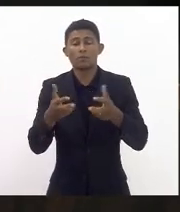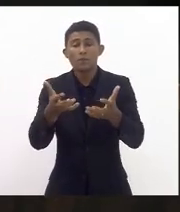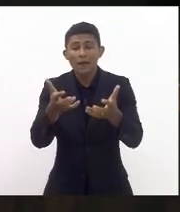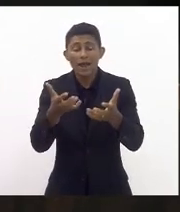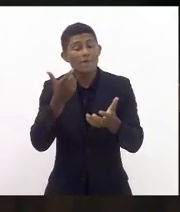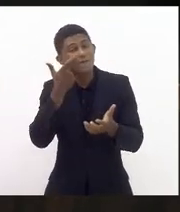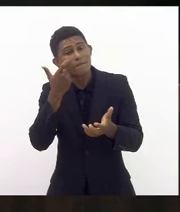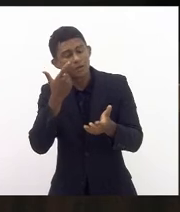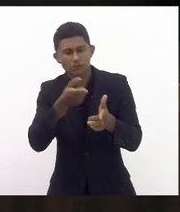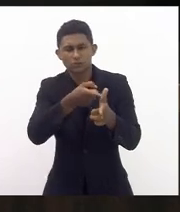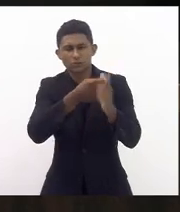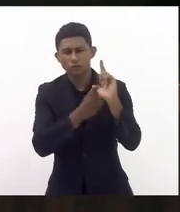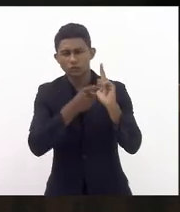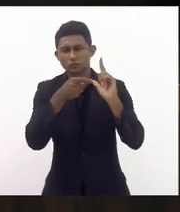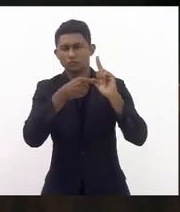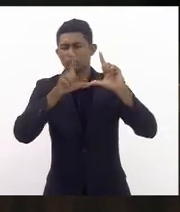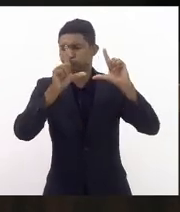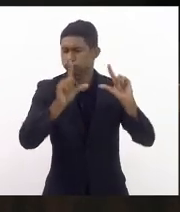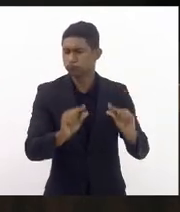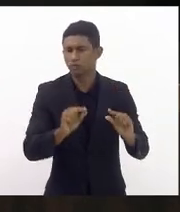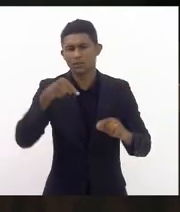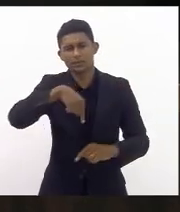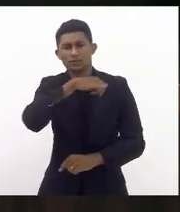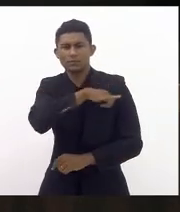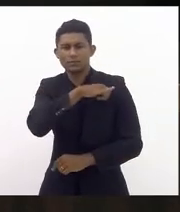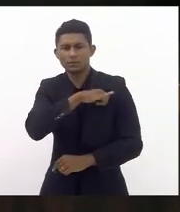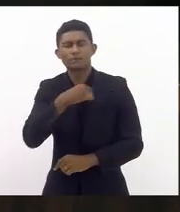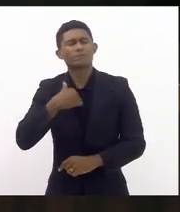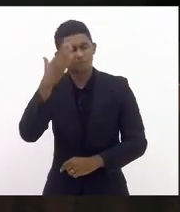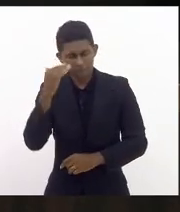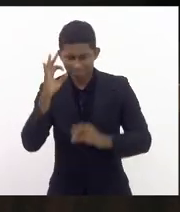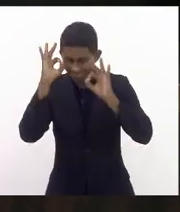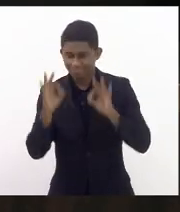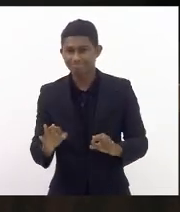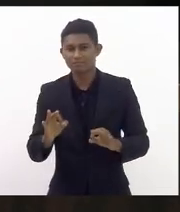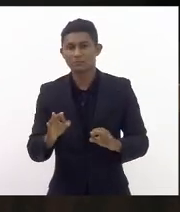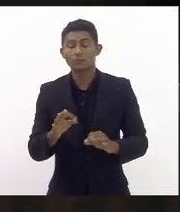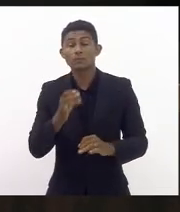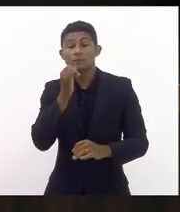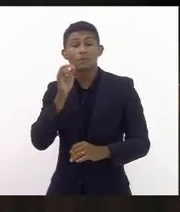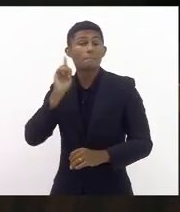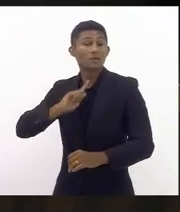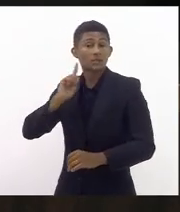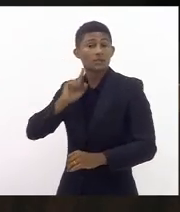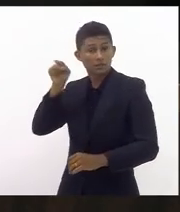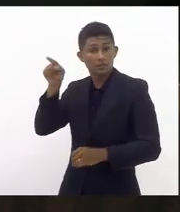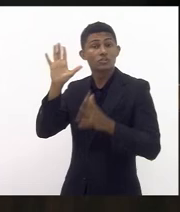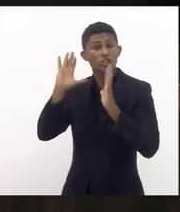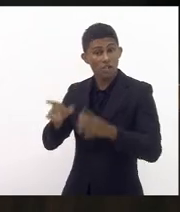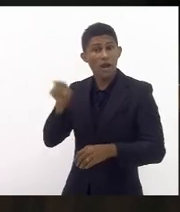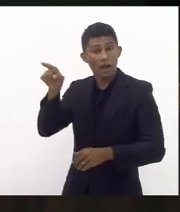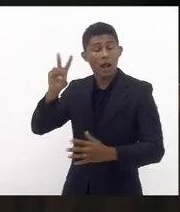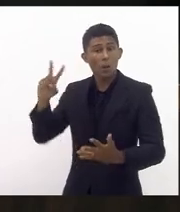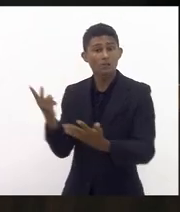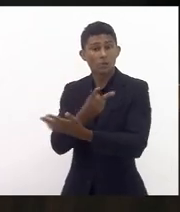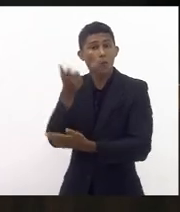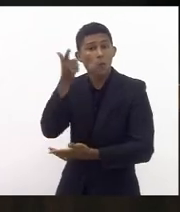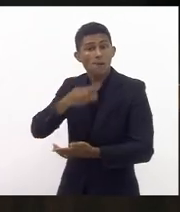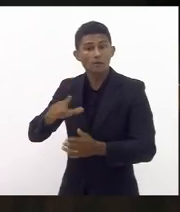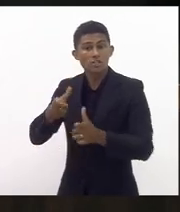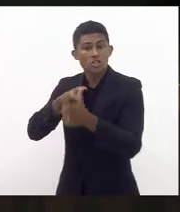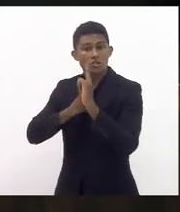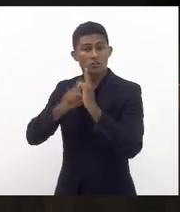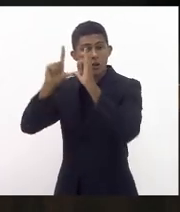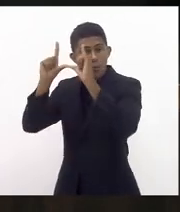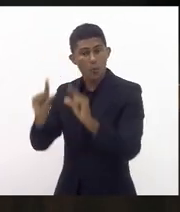dívida do Estado do Rio de Janeiro. Eu não tenho dúvida. O Estado de Minas Gerais fez isso há um tempo e foi reduzida. Nós temos